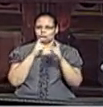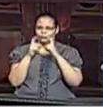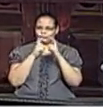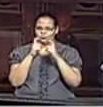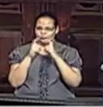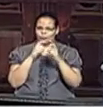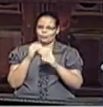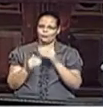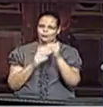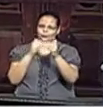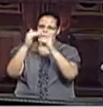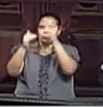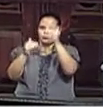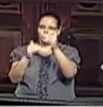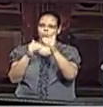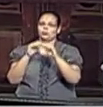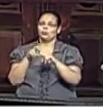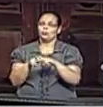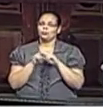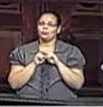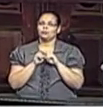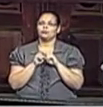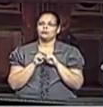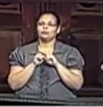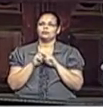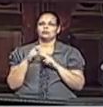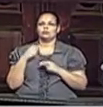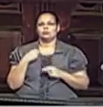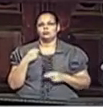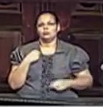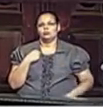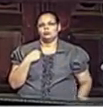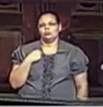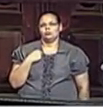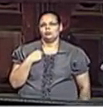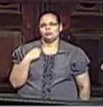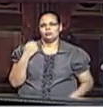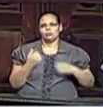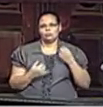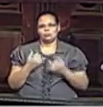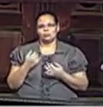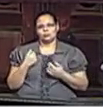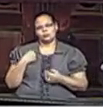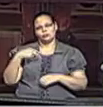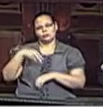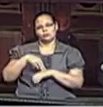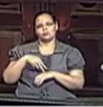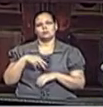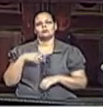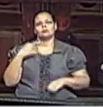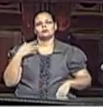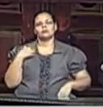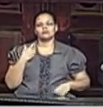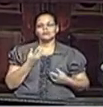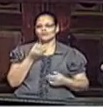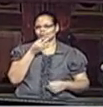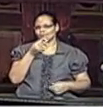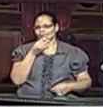desse processo em si. Por isso, eu reitero aqui a minha posição, que tem